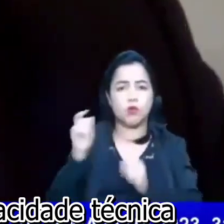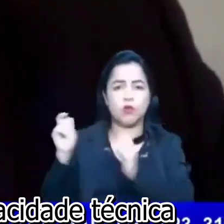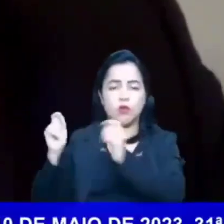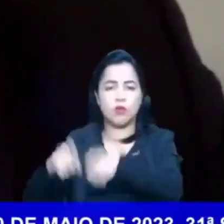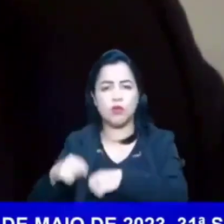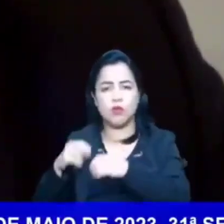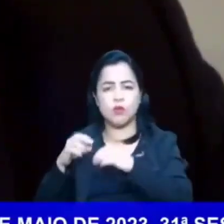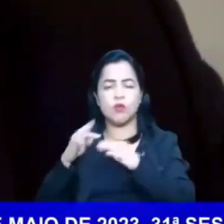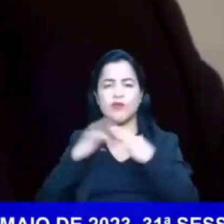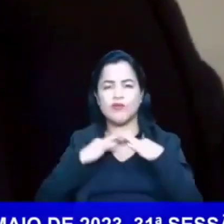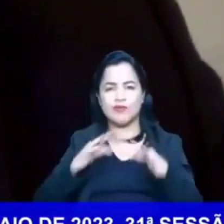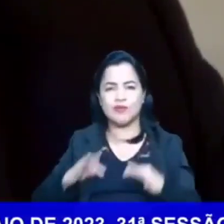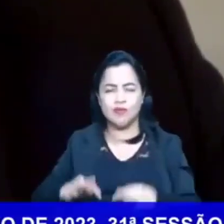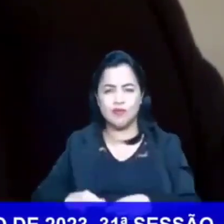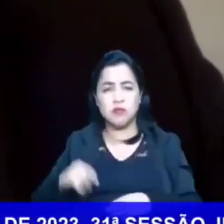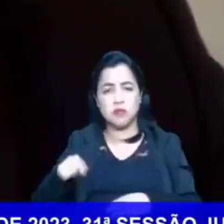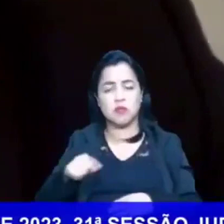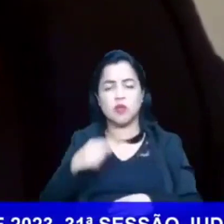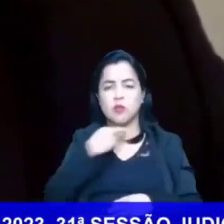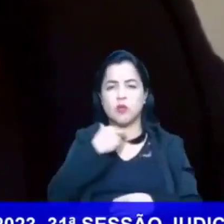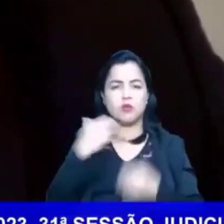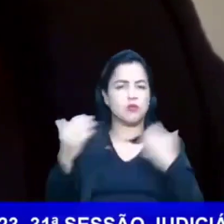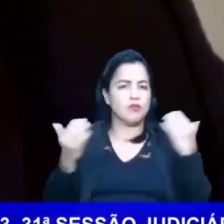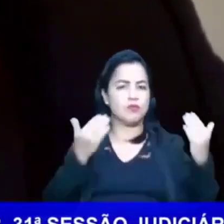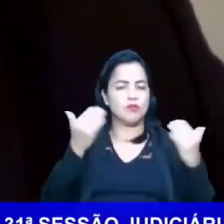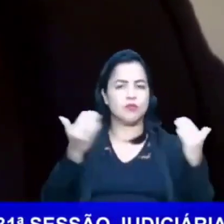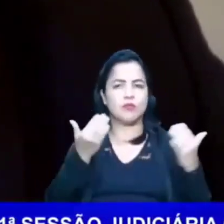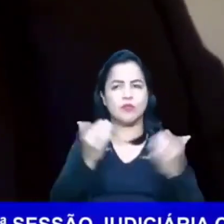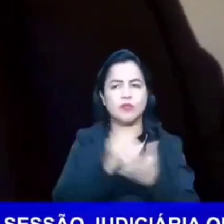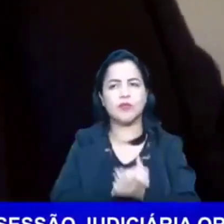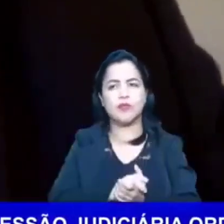capacidade técnica dessa forma.